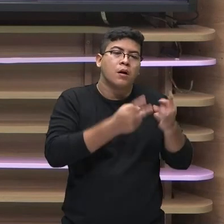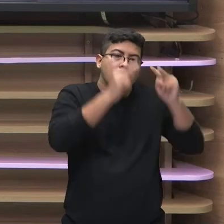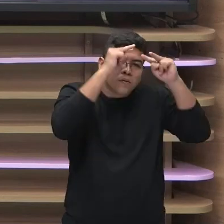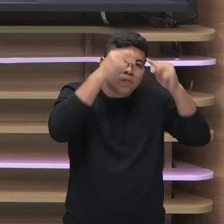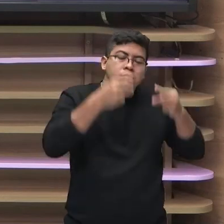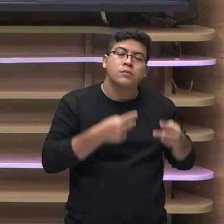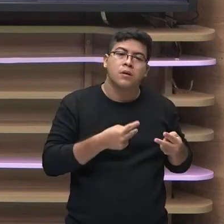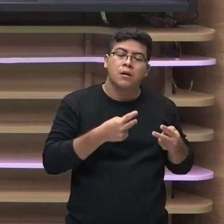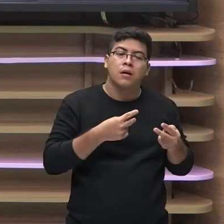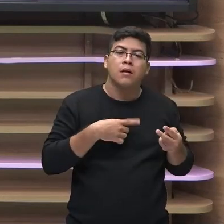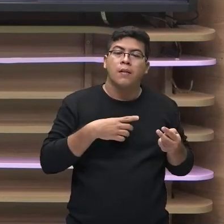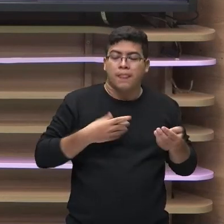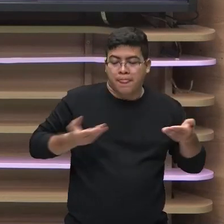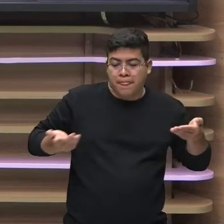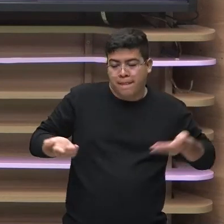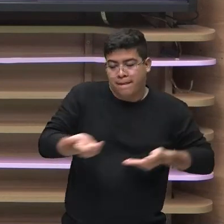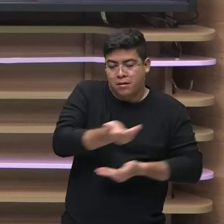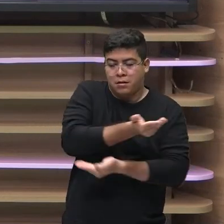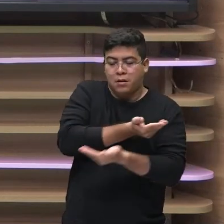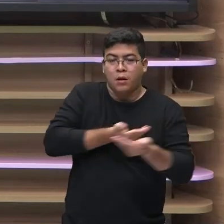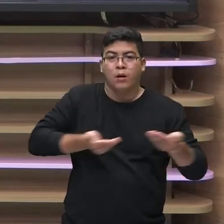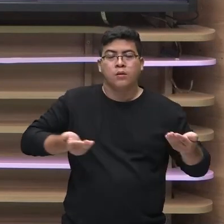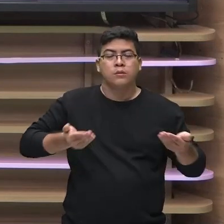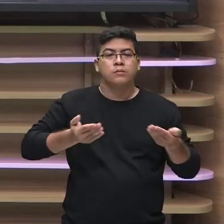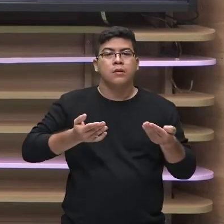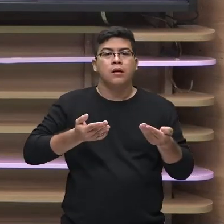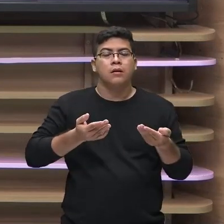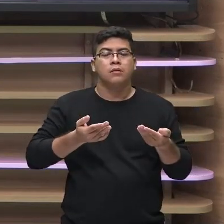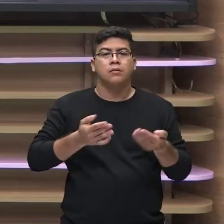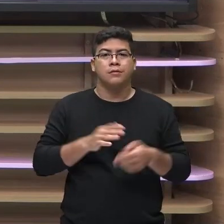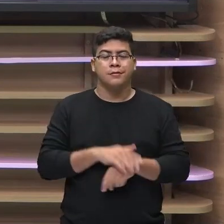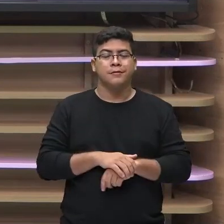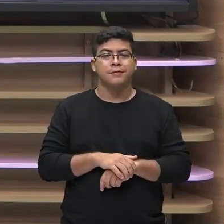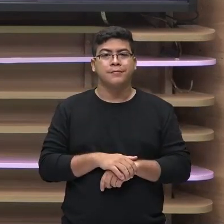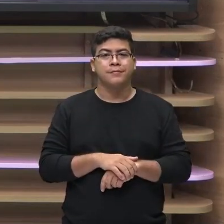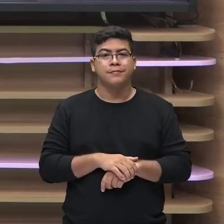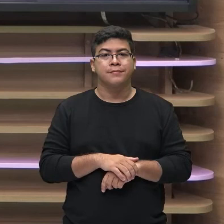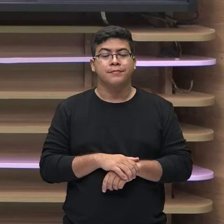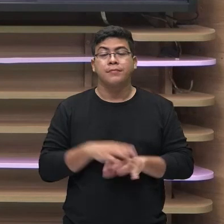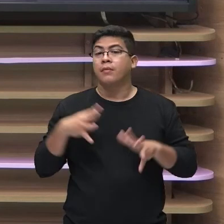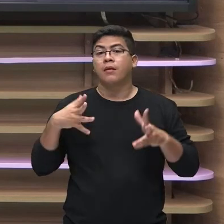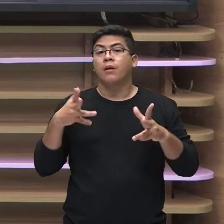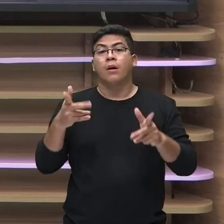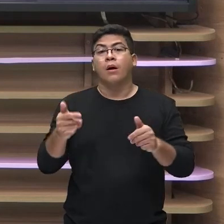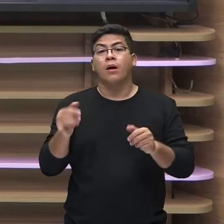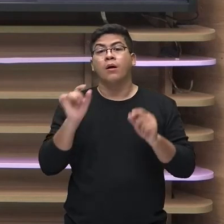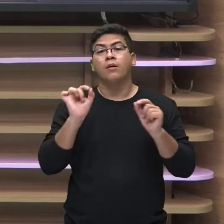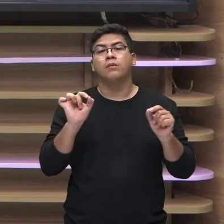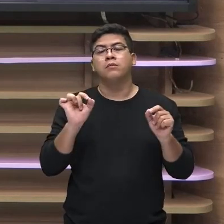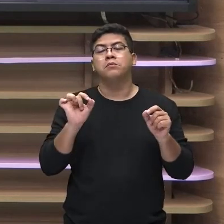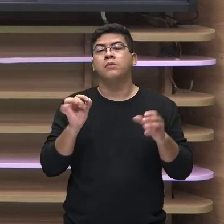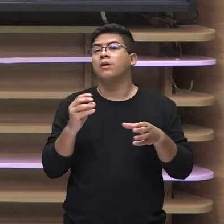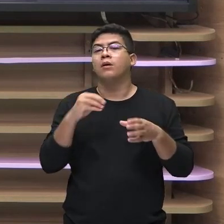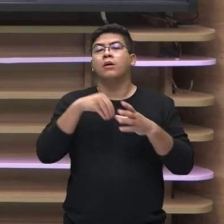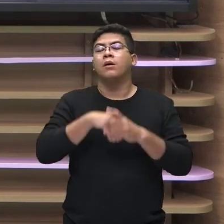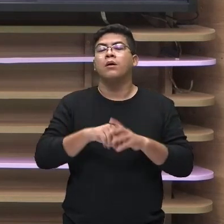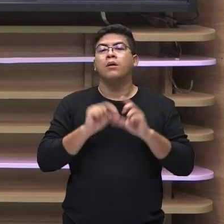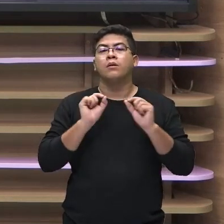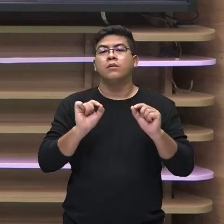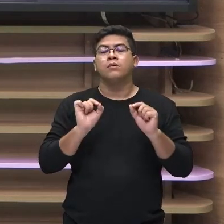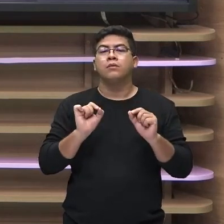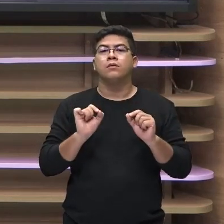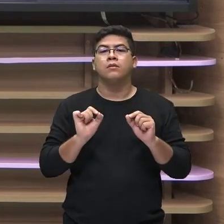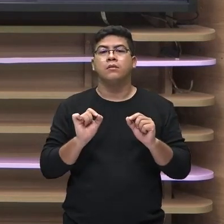né, através desse diálogo com a natureza, né. Tudo isso é parte do quê? Daquilo que